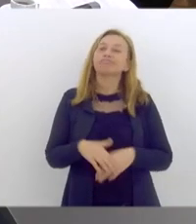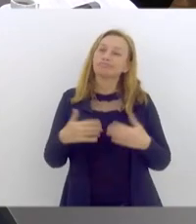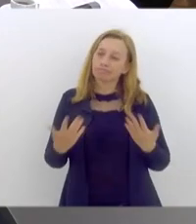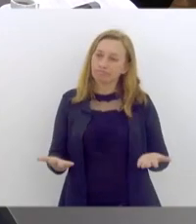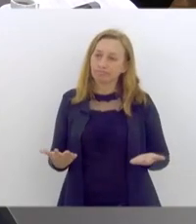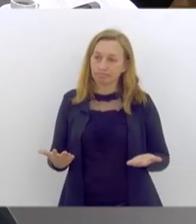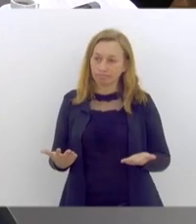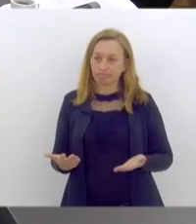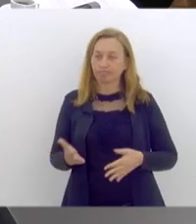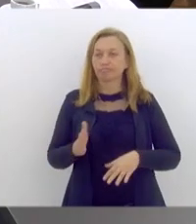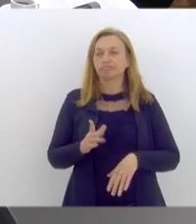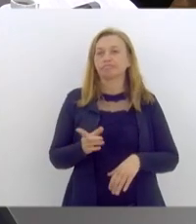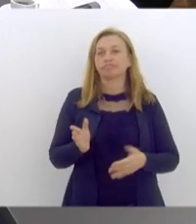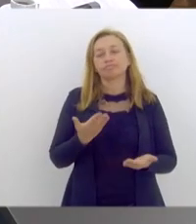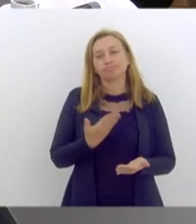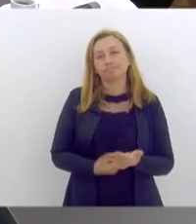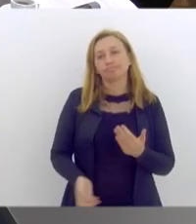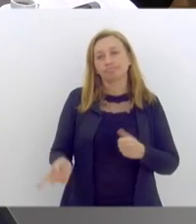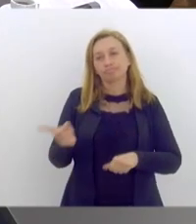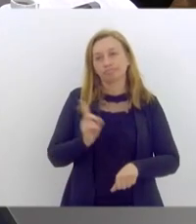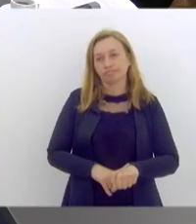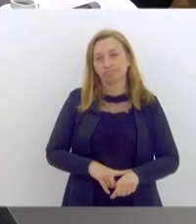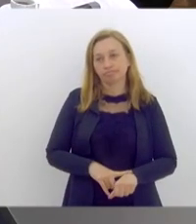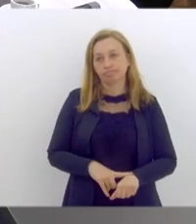vai demandar mais tempo